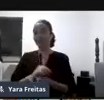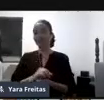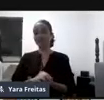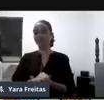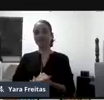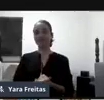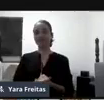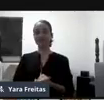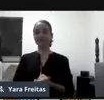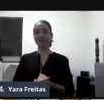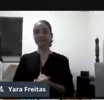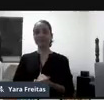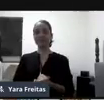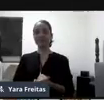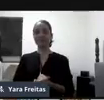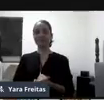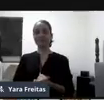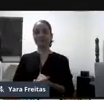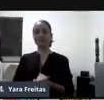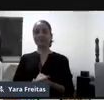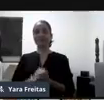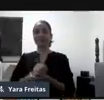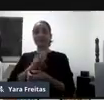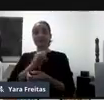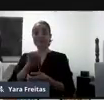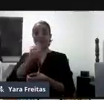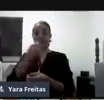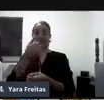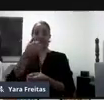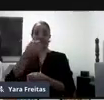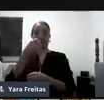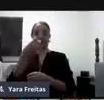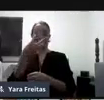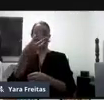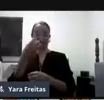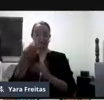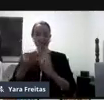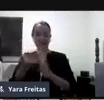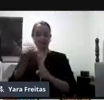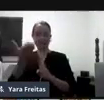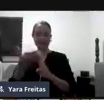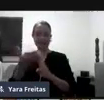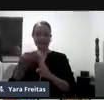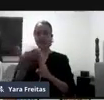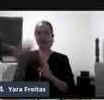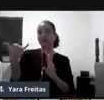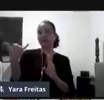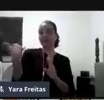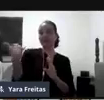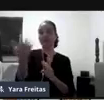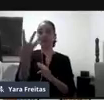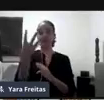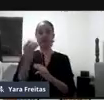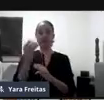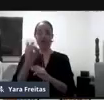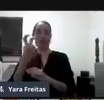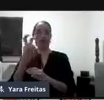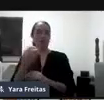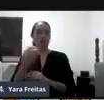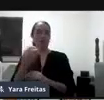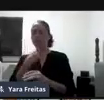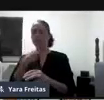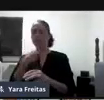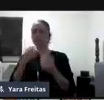Já com a pressão acima de 13 aos 40, 50 anos, certo? Não